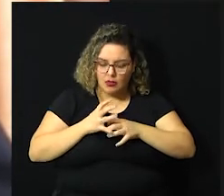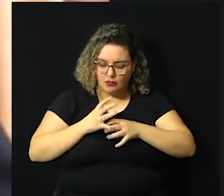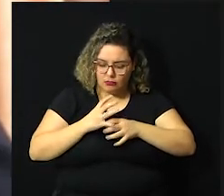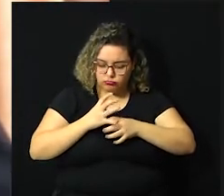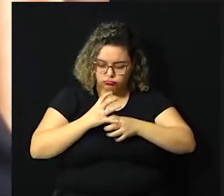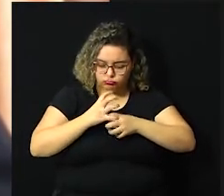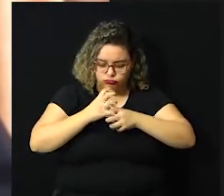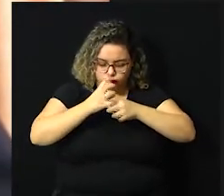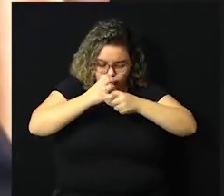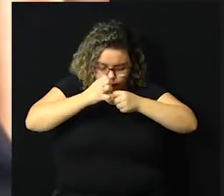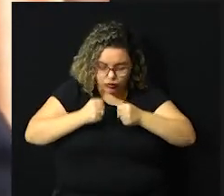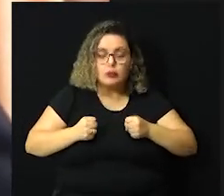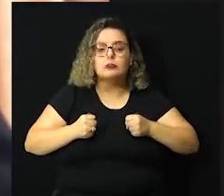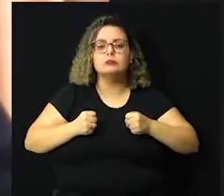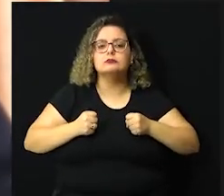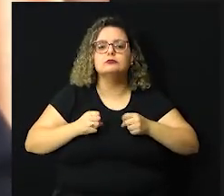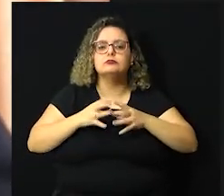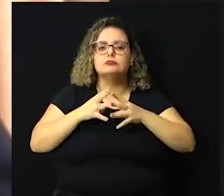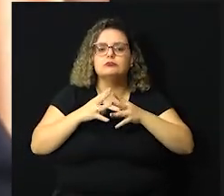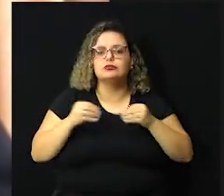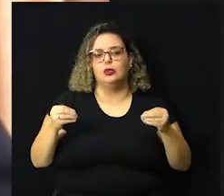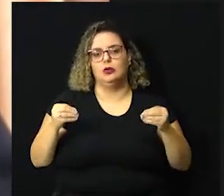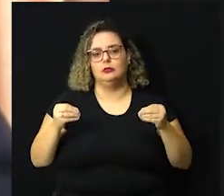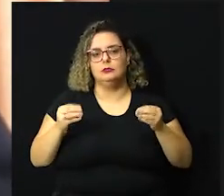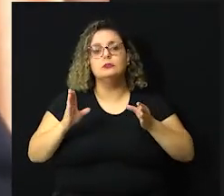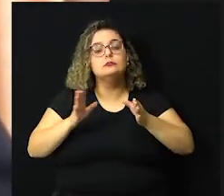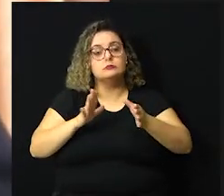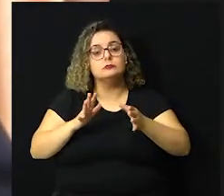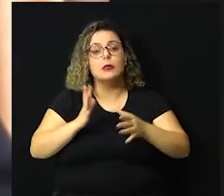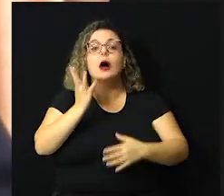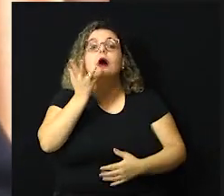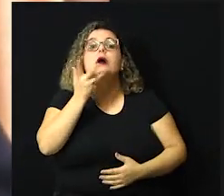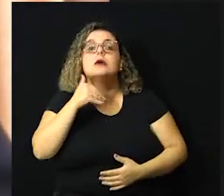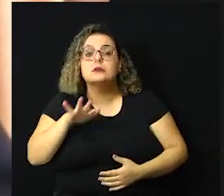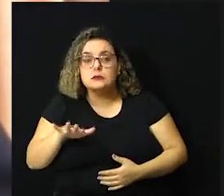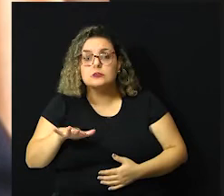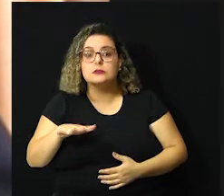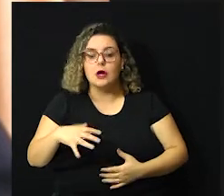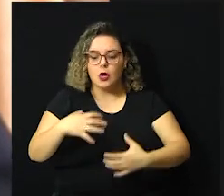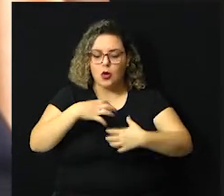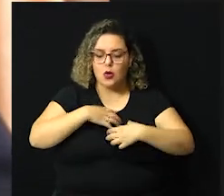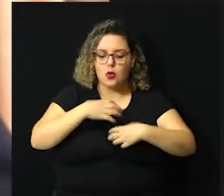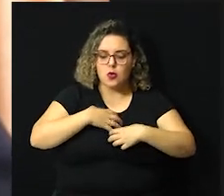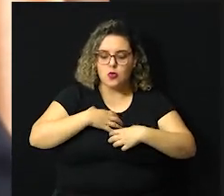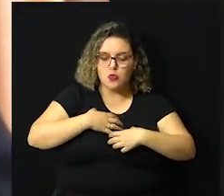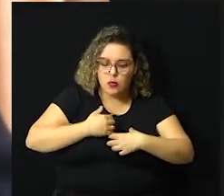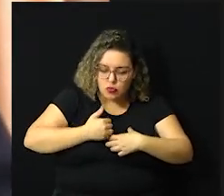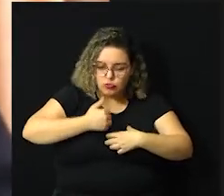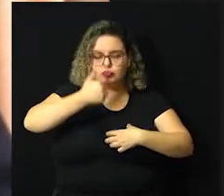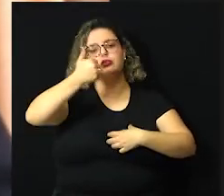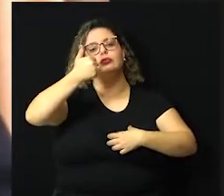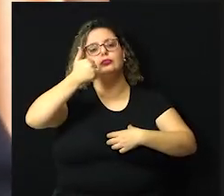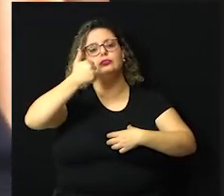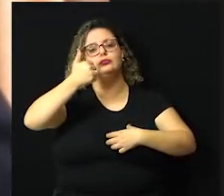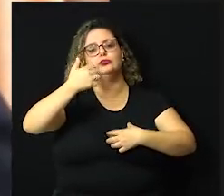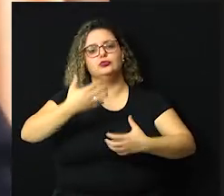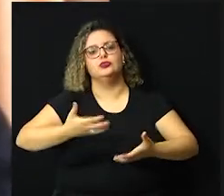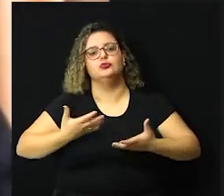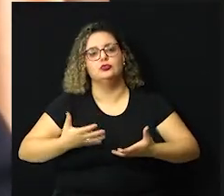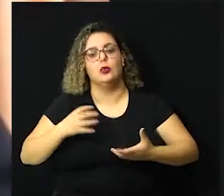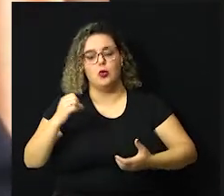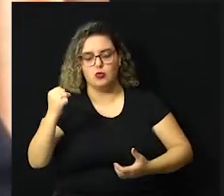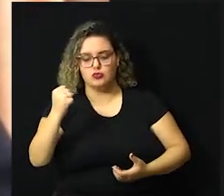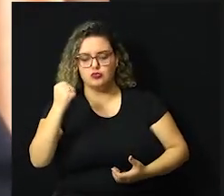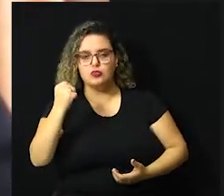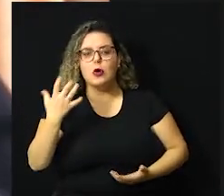outras doenças, mas no caso da COVID, que é o momento atual, as crianças costumam reagir melhor a uma possível forma grave. Então, levando em